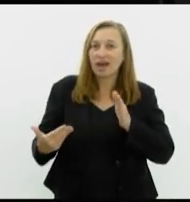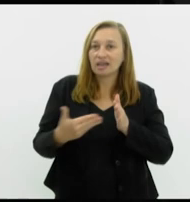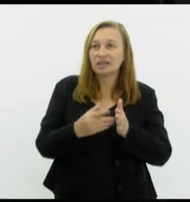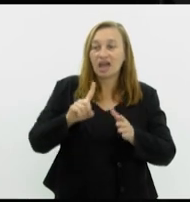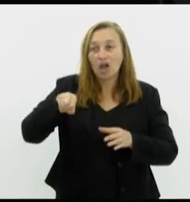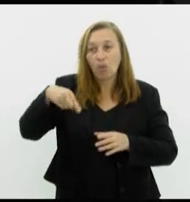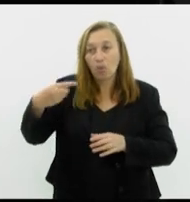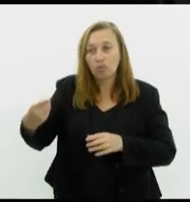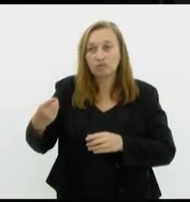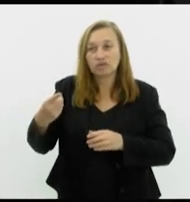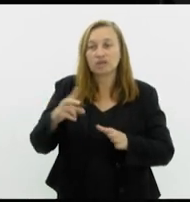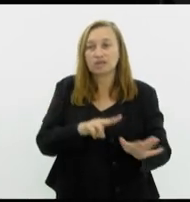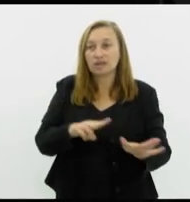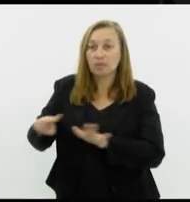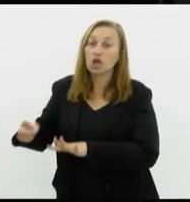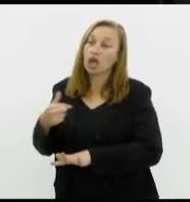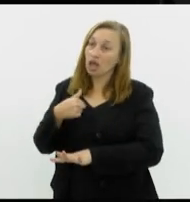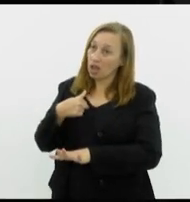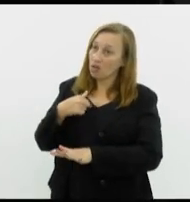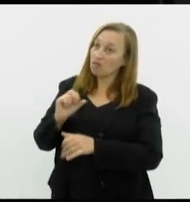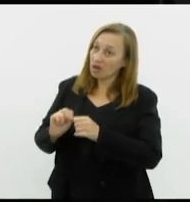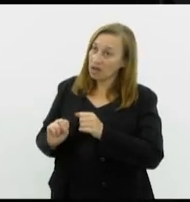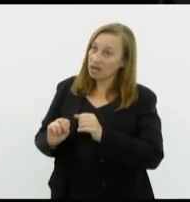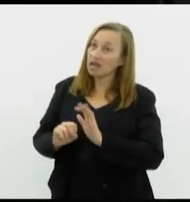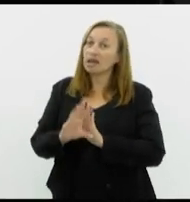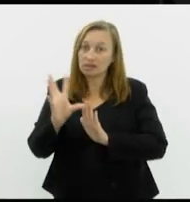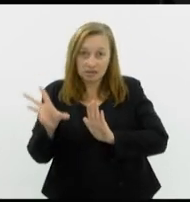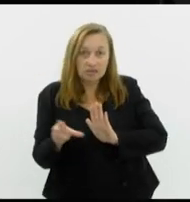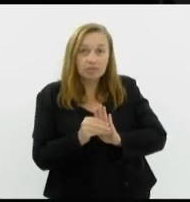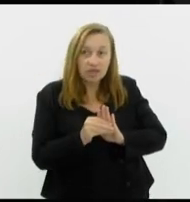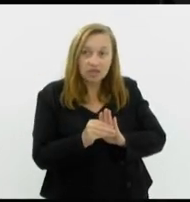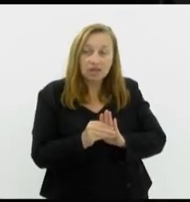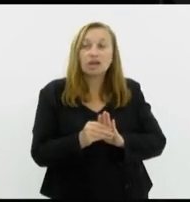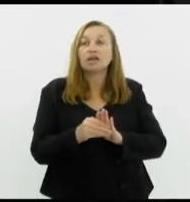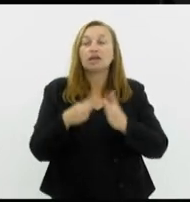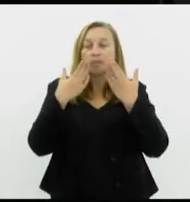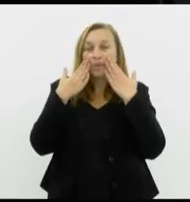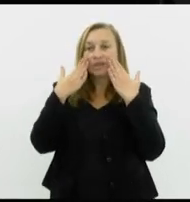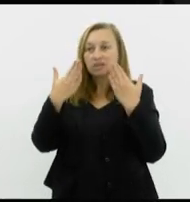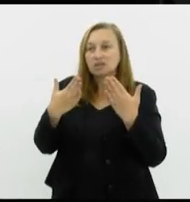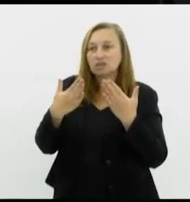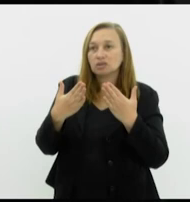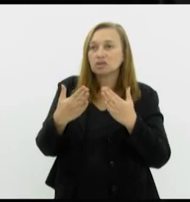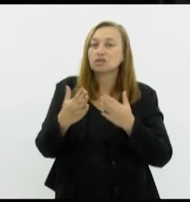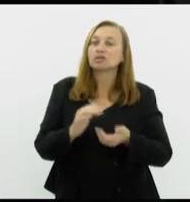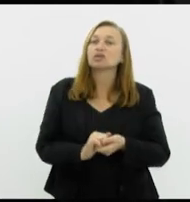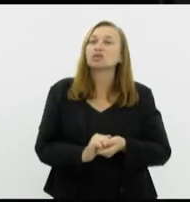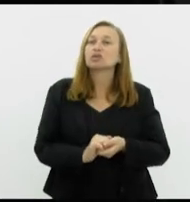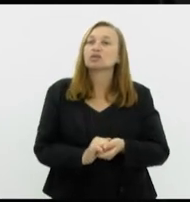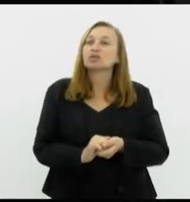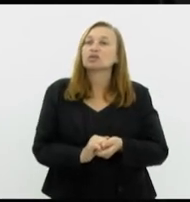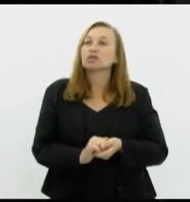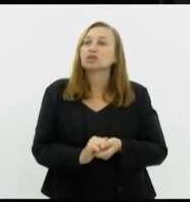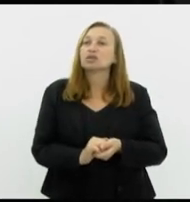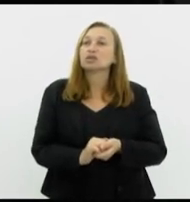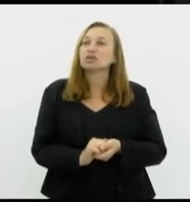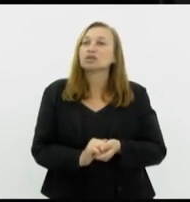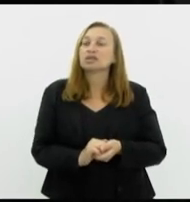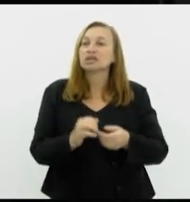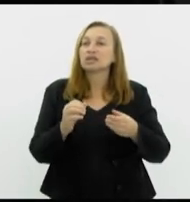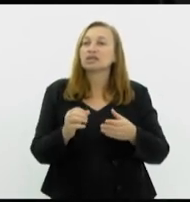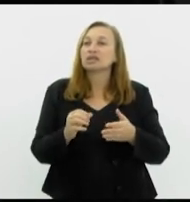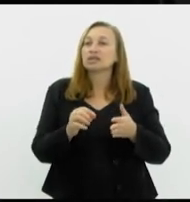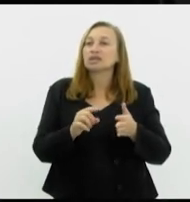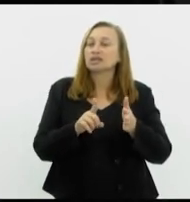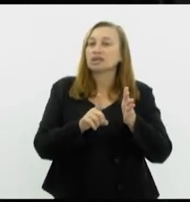semana. Eu mesmo farei essas emendas e apresentarei opções a esta casa, porque,